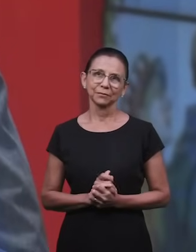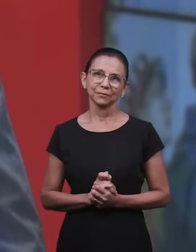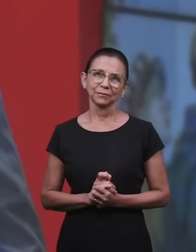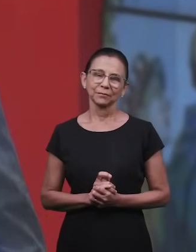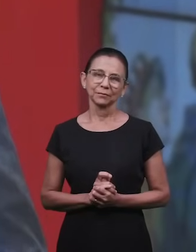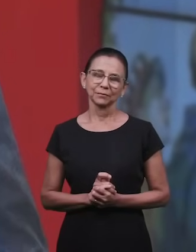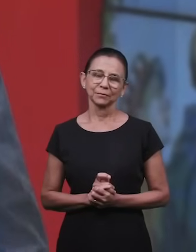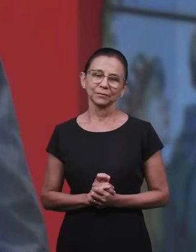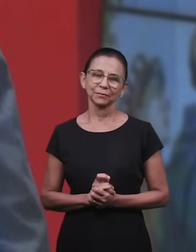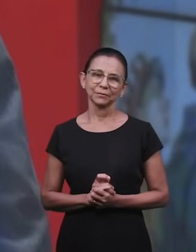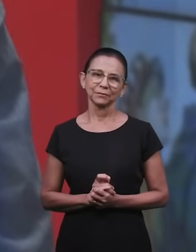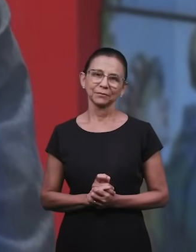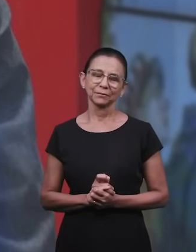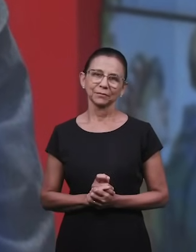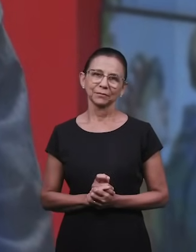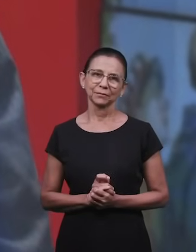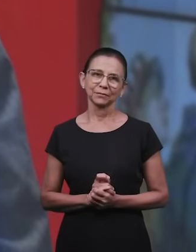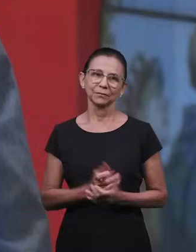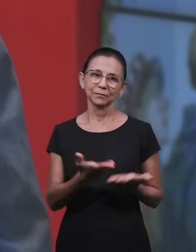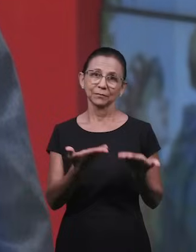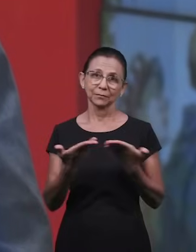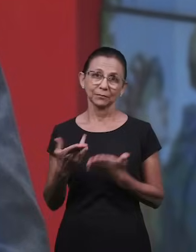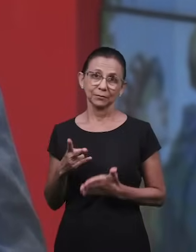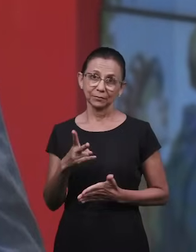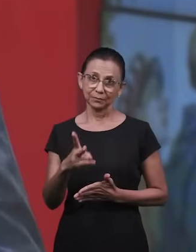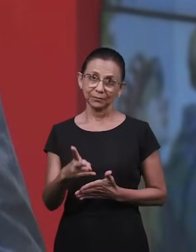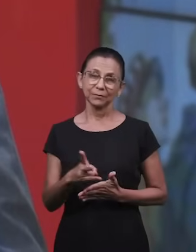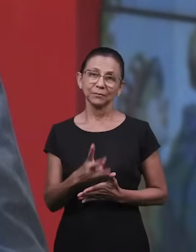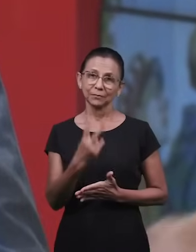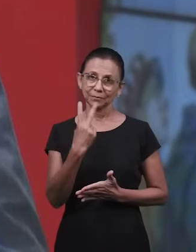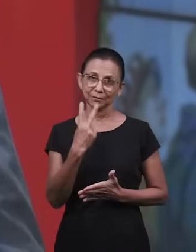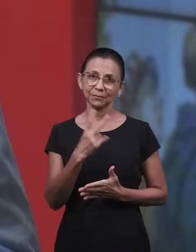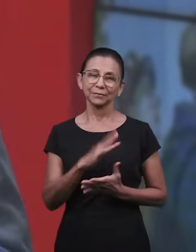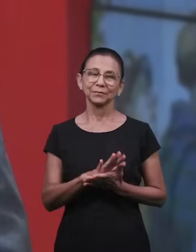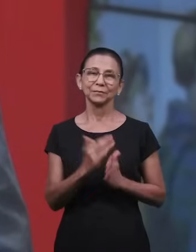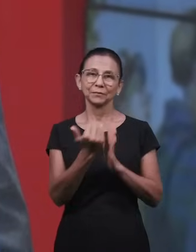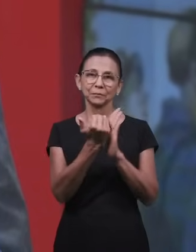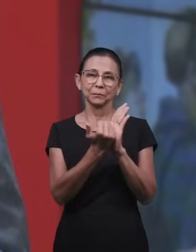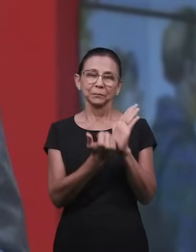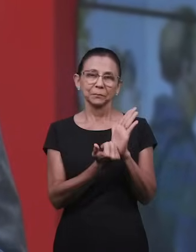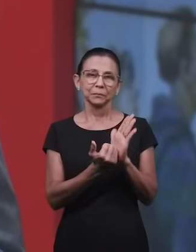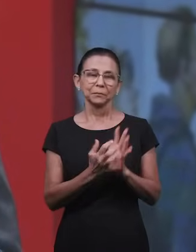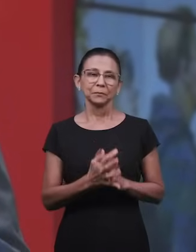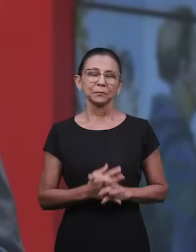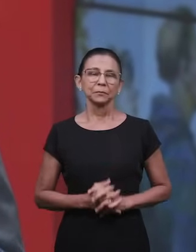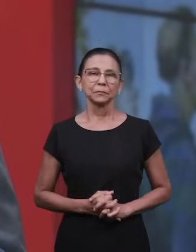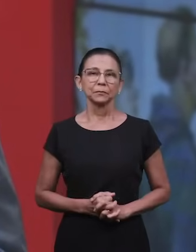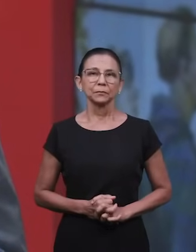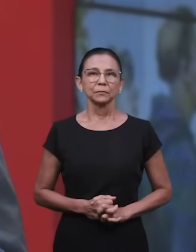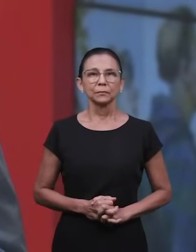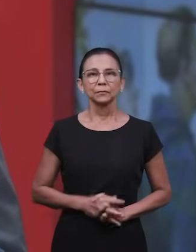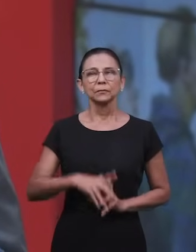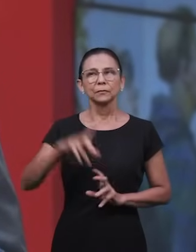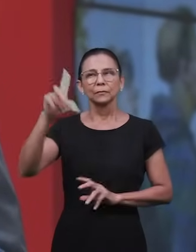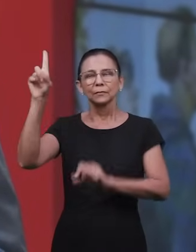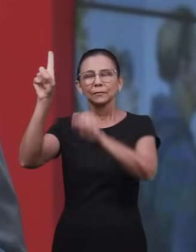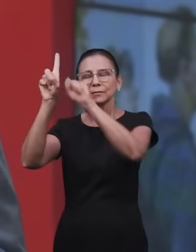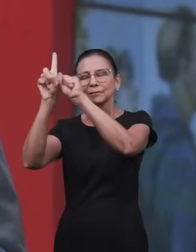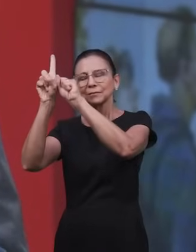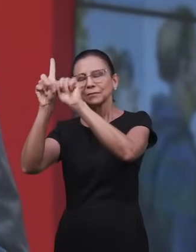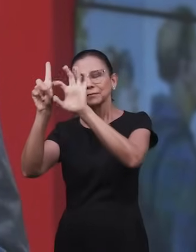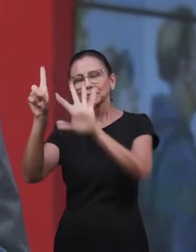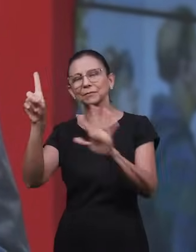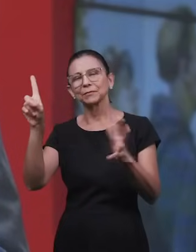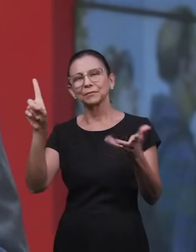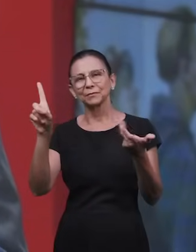pouco, mas eu quero convidar você para continuar participando conosco dos nossos programas, e Deus